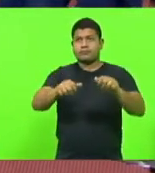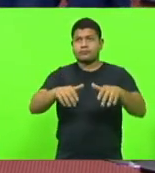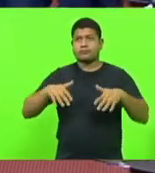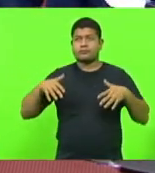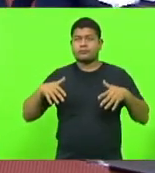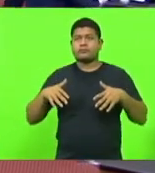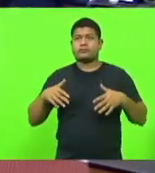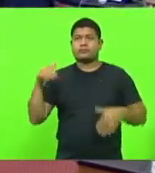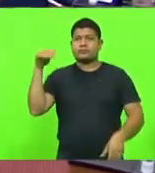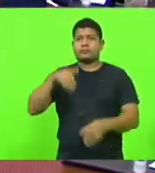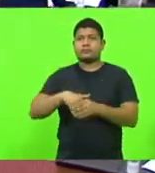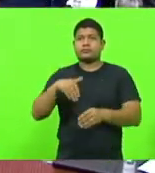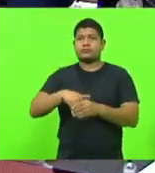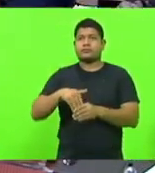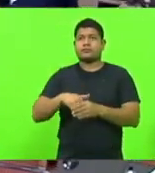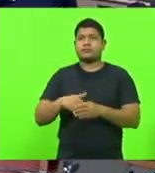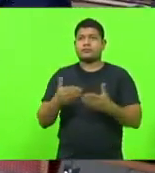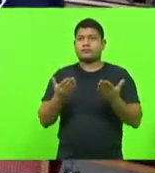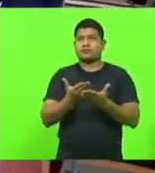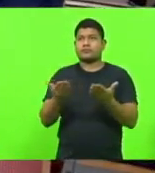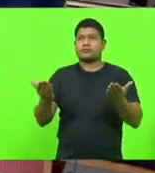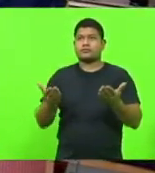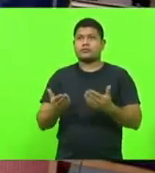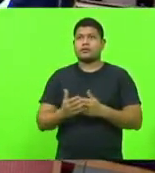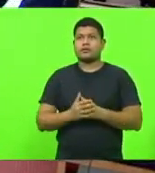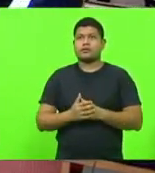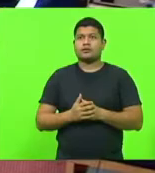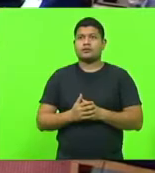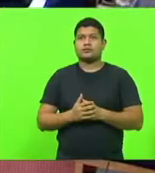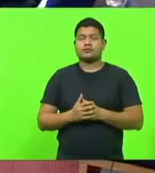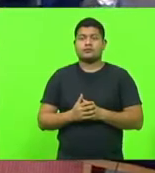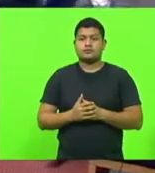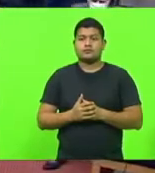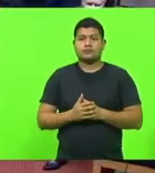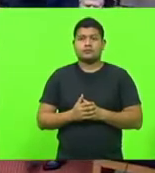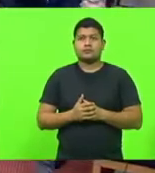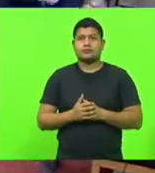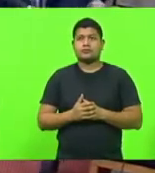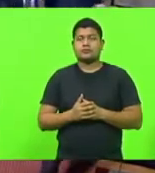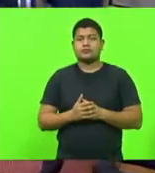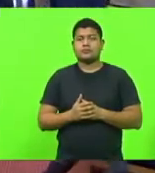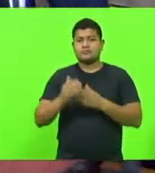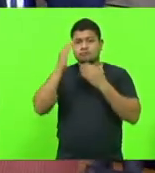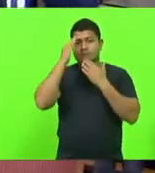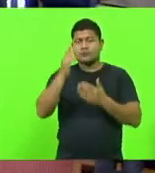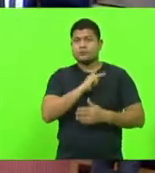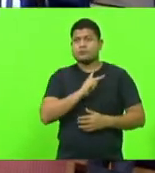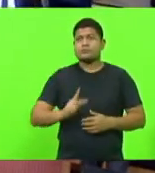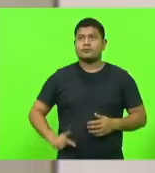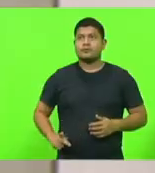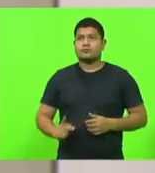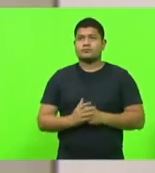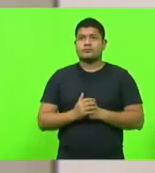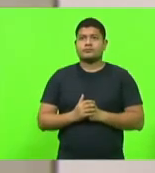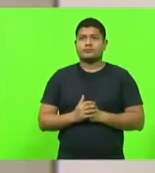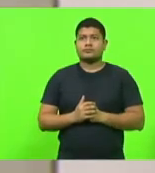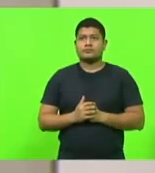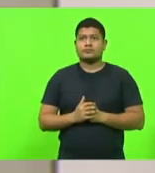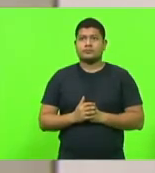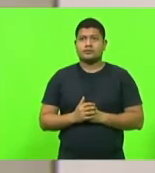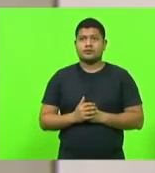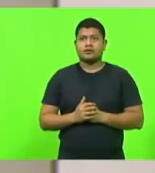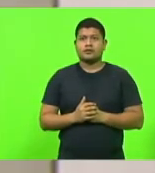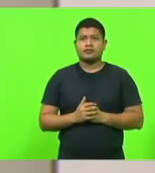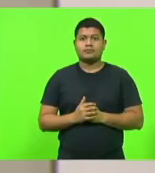as votações. Estão aqui em cima acompanhando hoje os trabalhos dessa sessão plenária. Muito obrigado, presidente. Feito o registro, sejam todos bem-vindos.